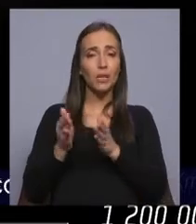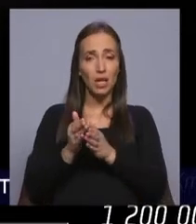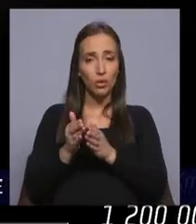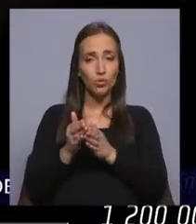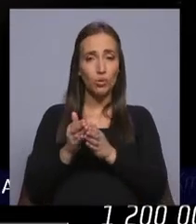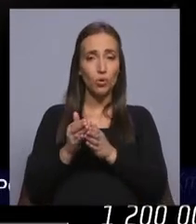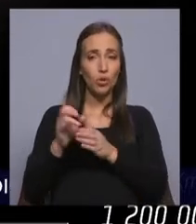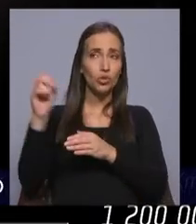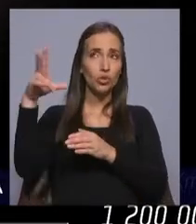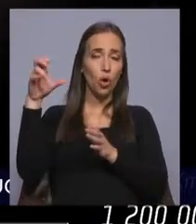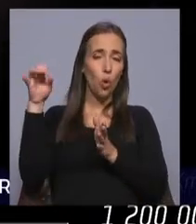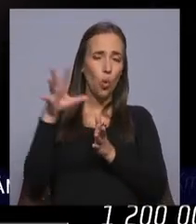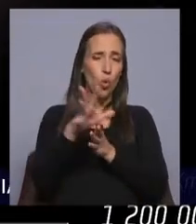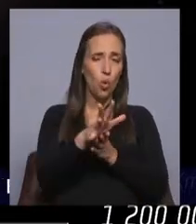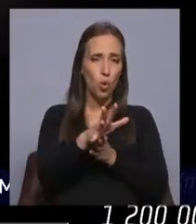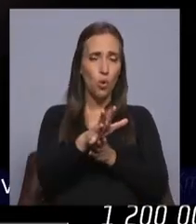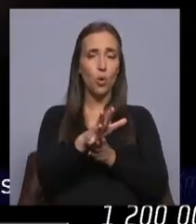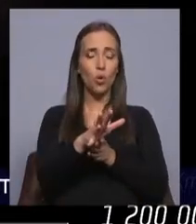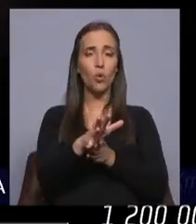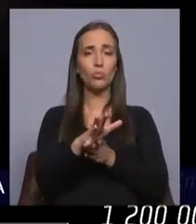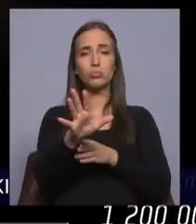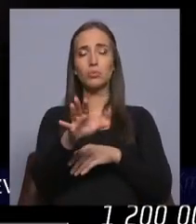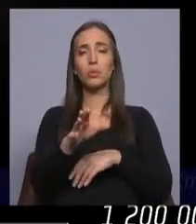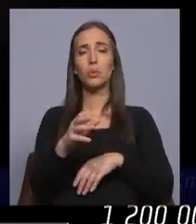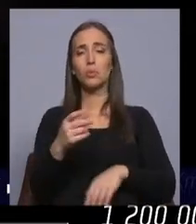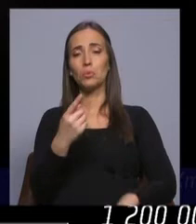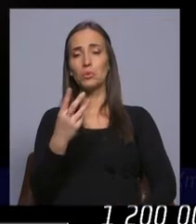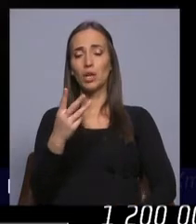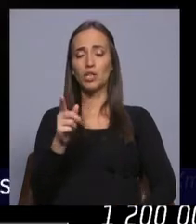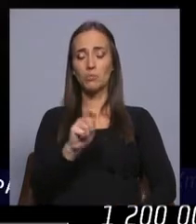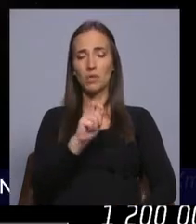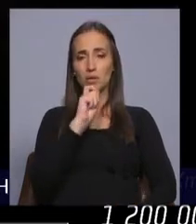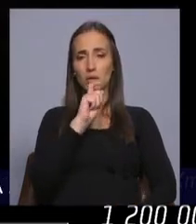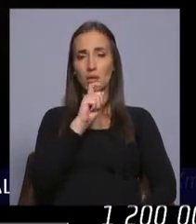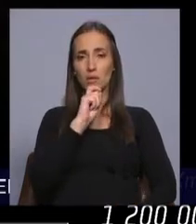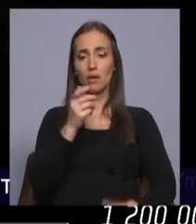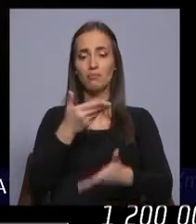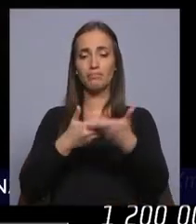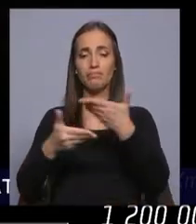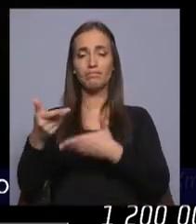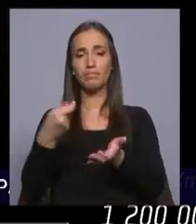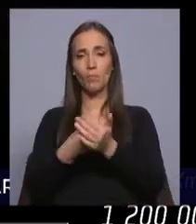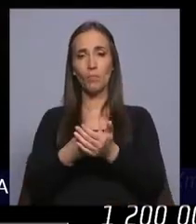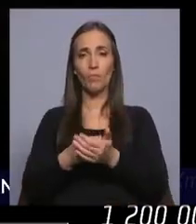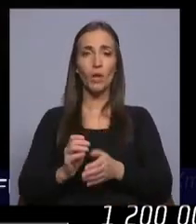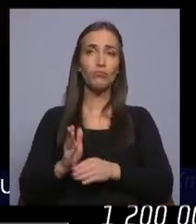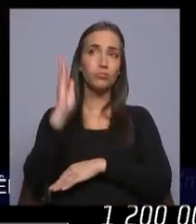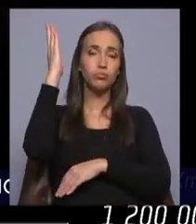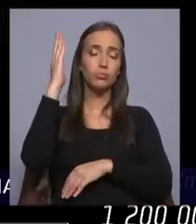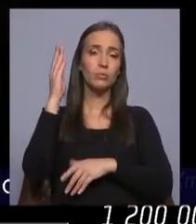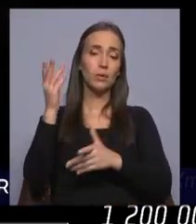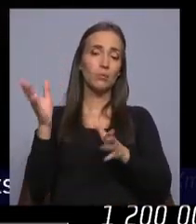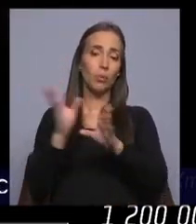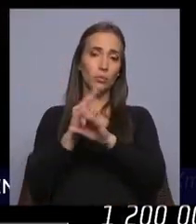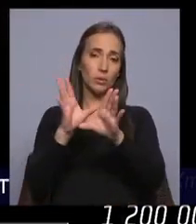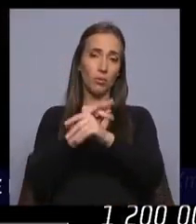Sol durante 1 a 3 meses, consegue compensar uma operação de marketing. Porquê? Porque o marketing